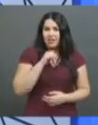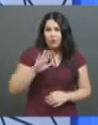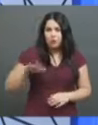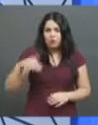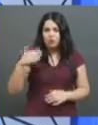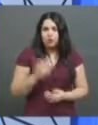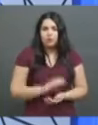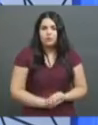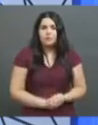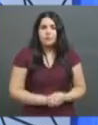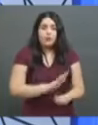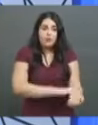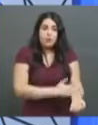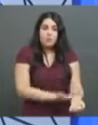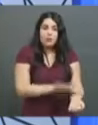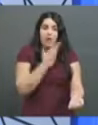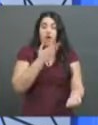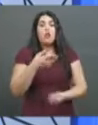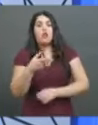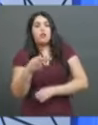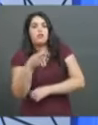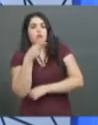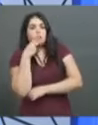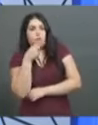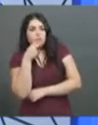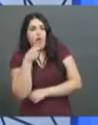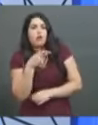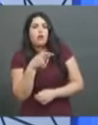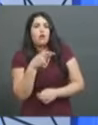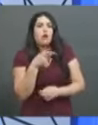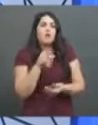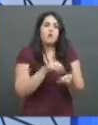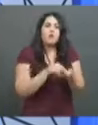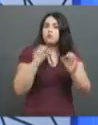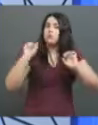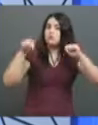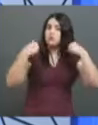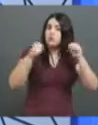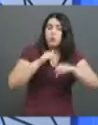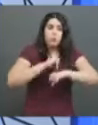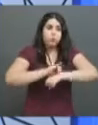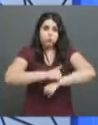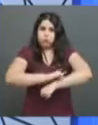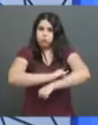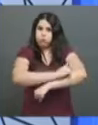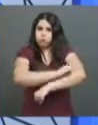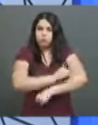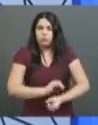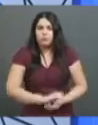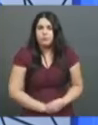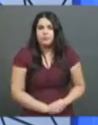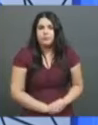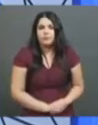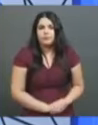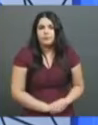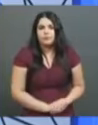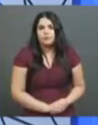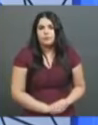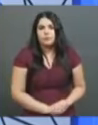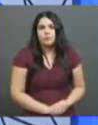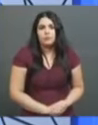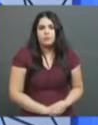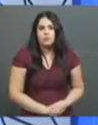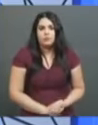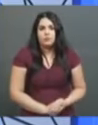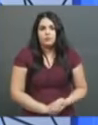ter colesterol alto, ser fumante, ser sedentário, estar acima do peso, ser de